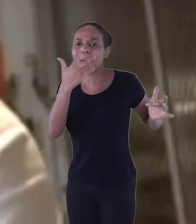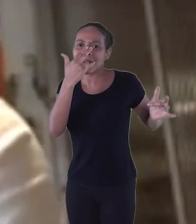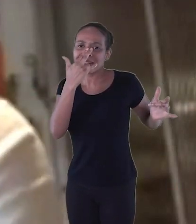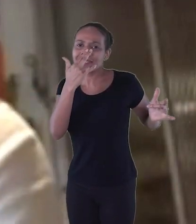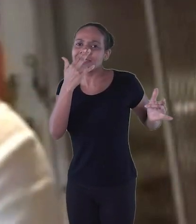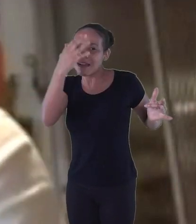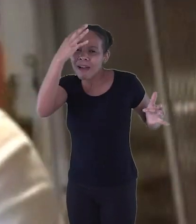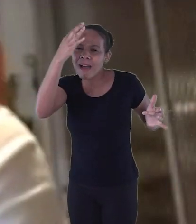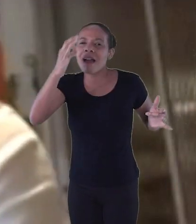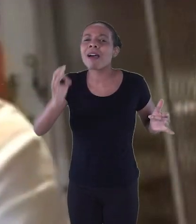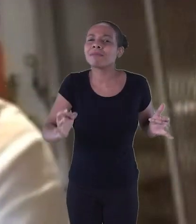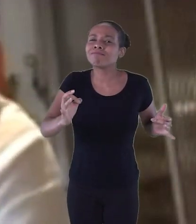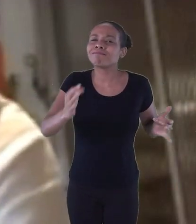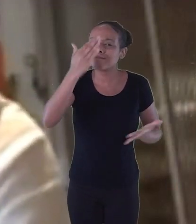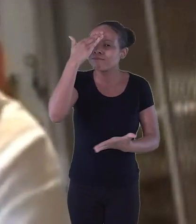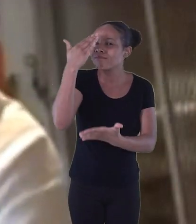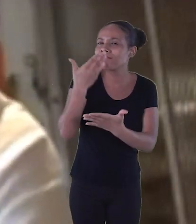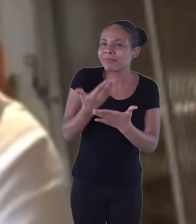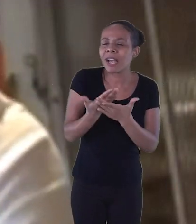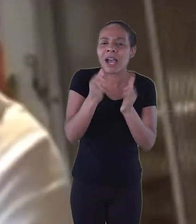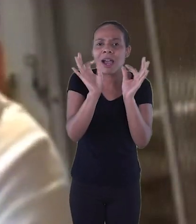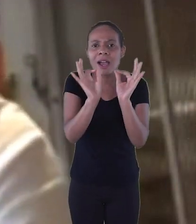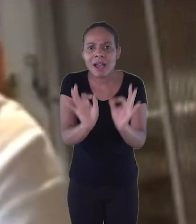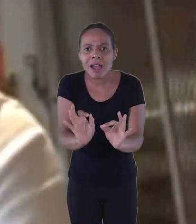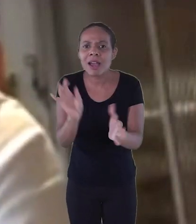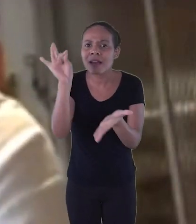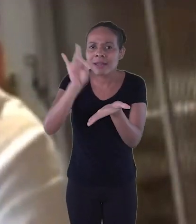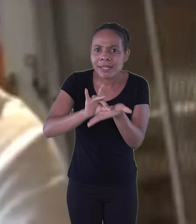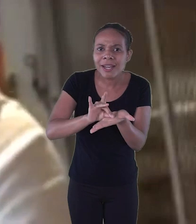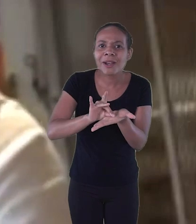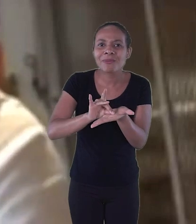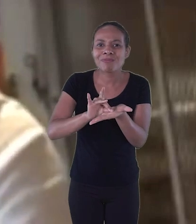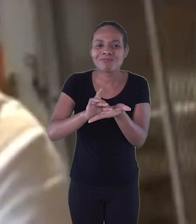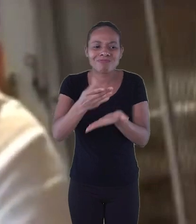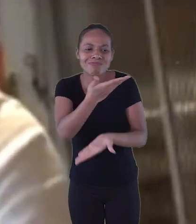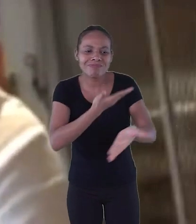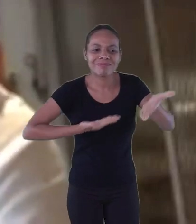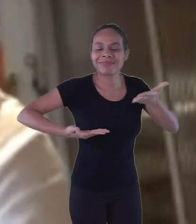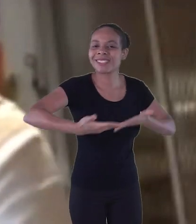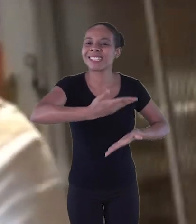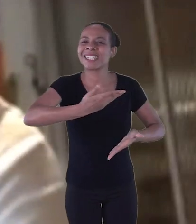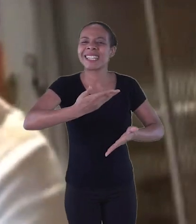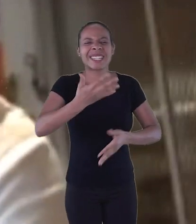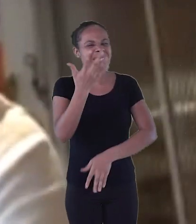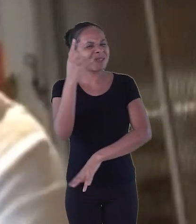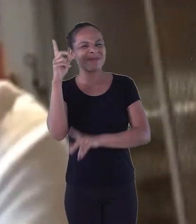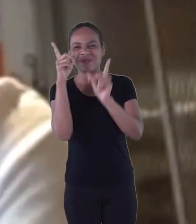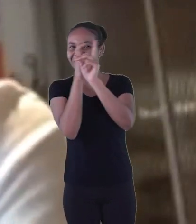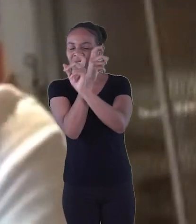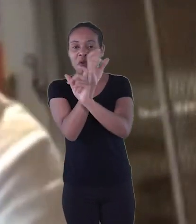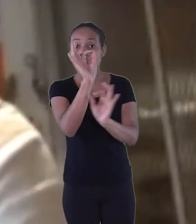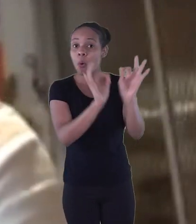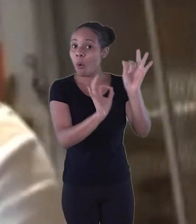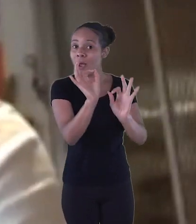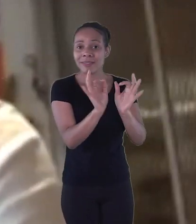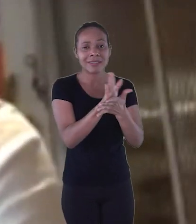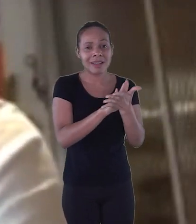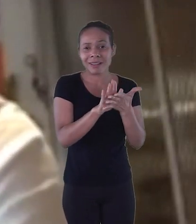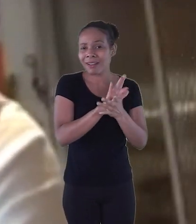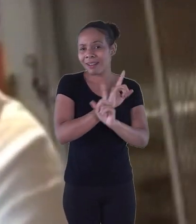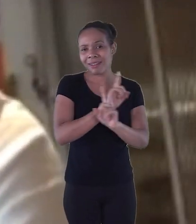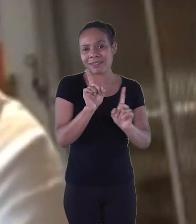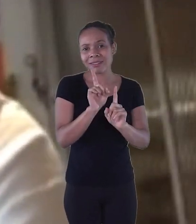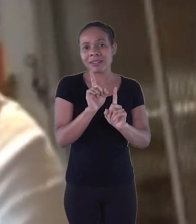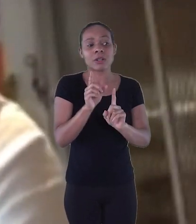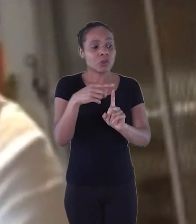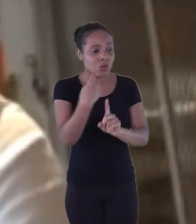confiança mútua que a gente tem um no outro. Então não foi difícil organizar, não, porque eu acho que ninguém precisou organizar o outro, assim. A gente, pelo